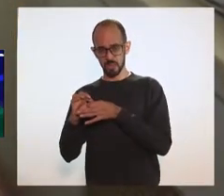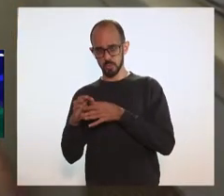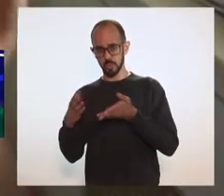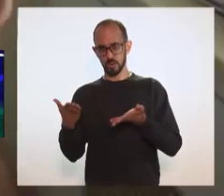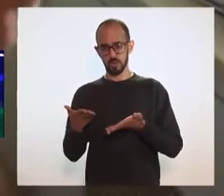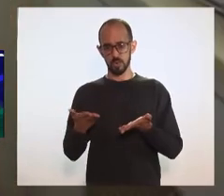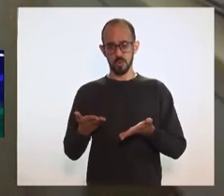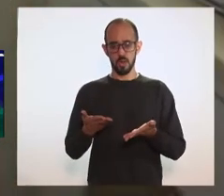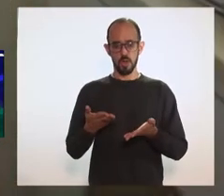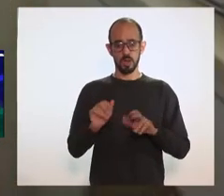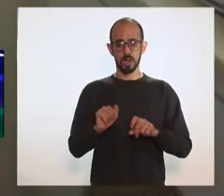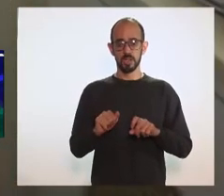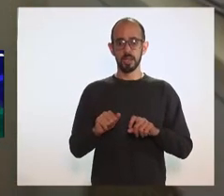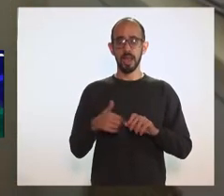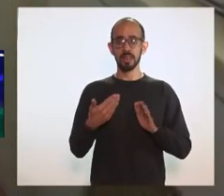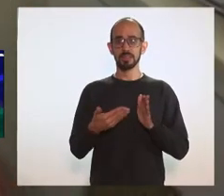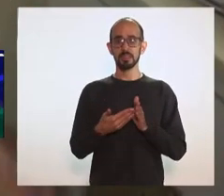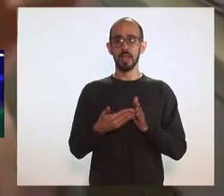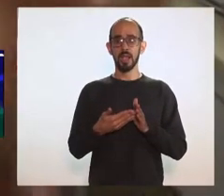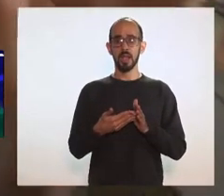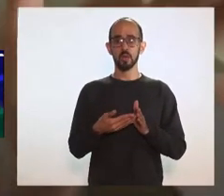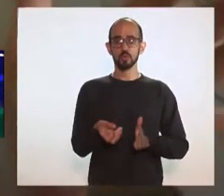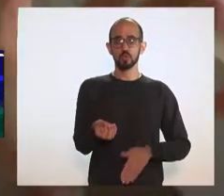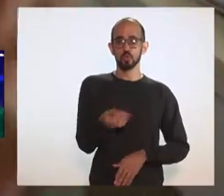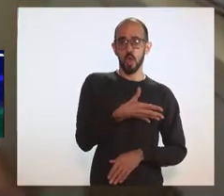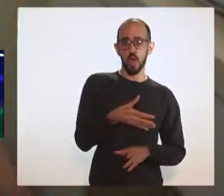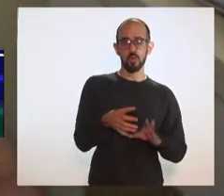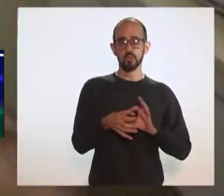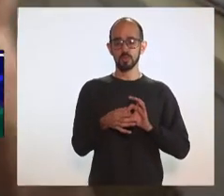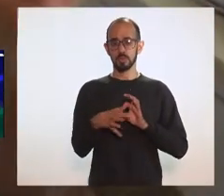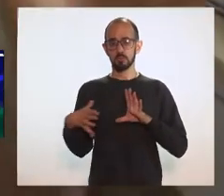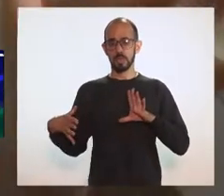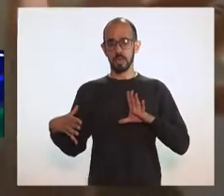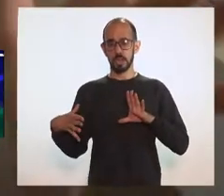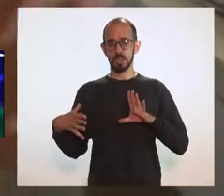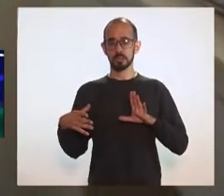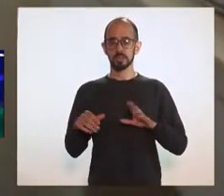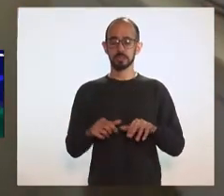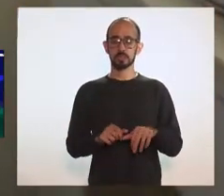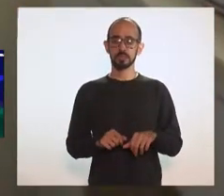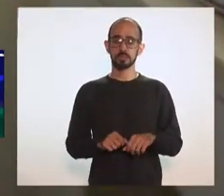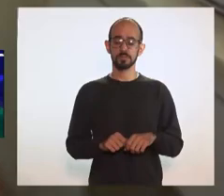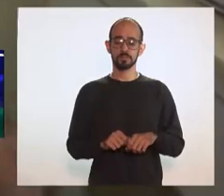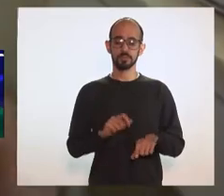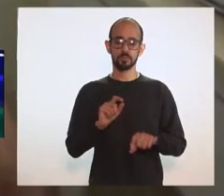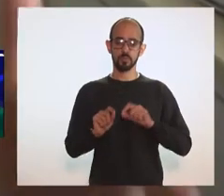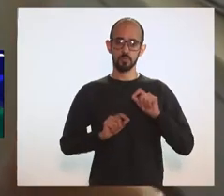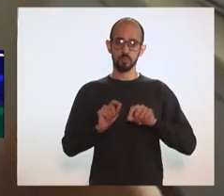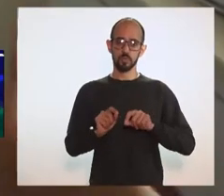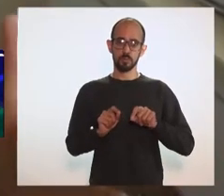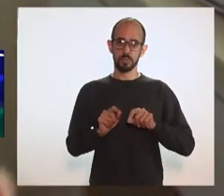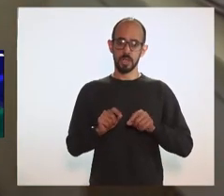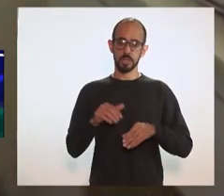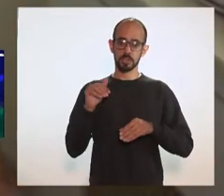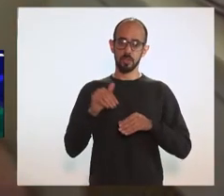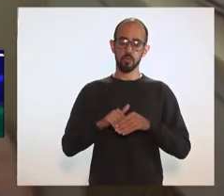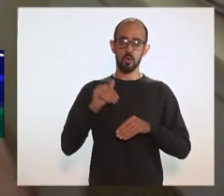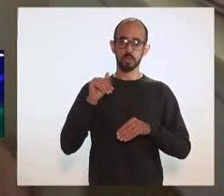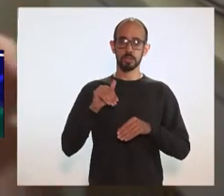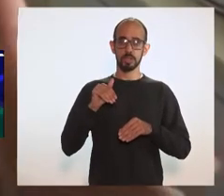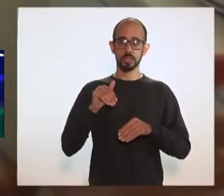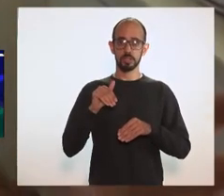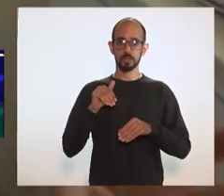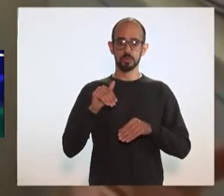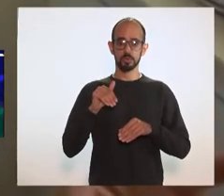os neoliberais, e não vou nominá-los, até os neoliberais estão adotando as